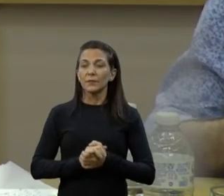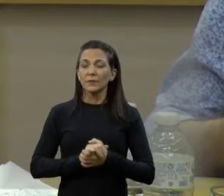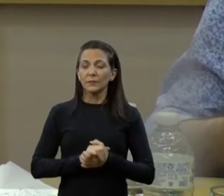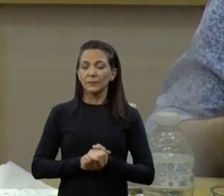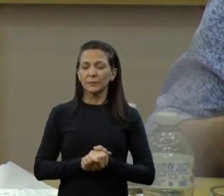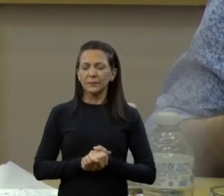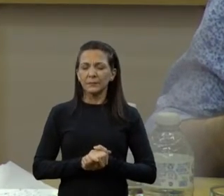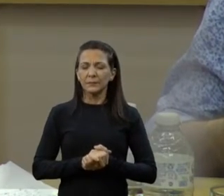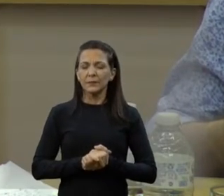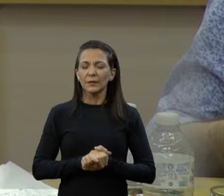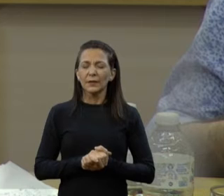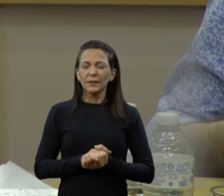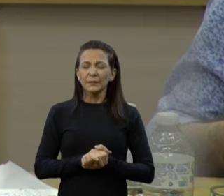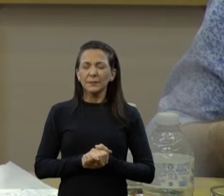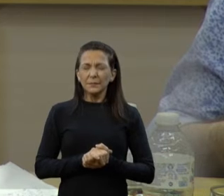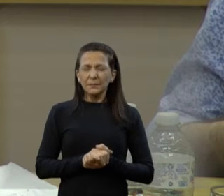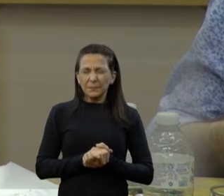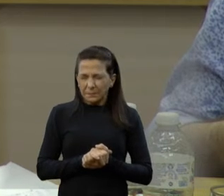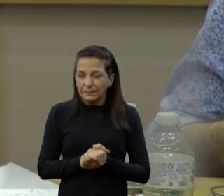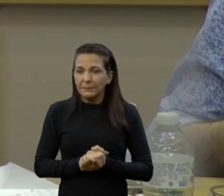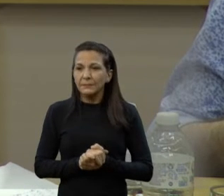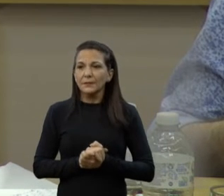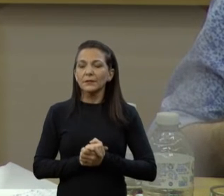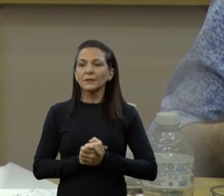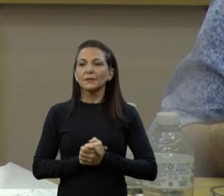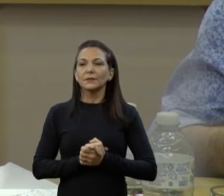a questão de ordem em